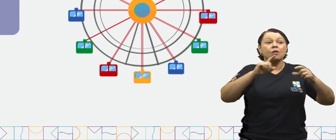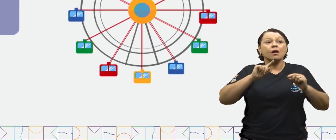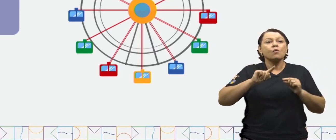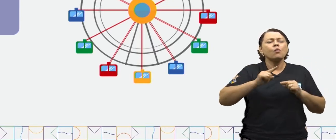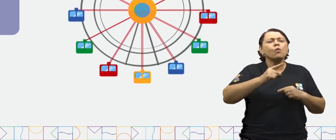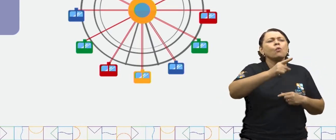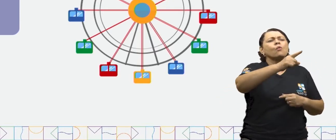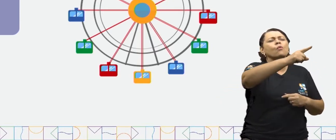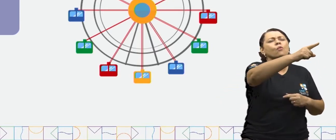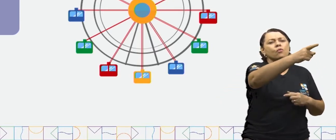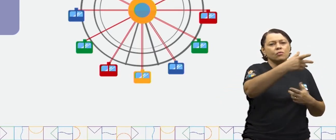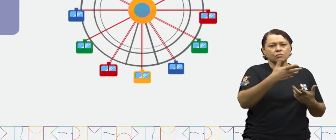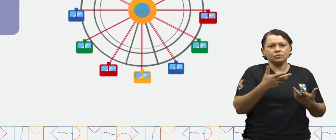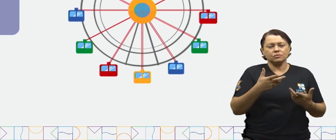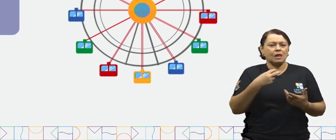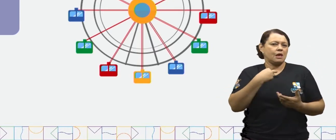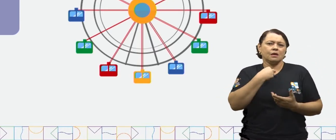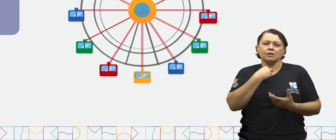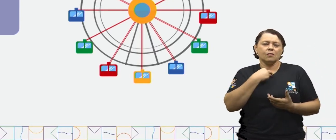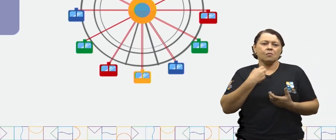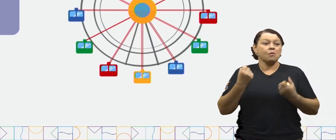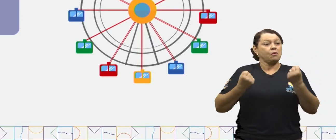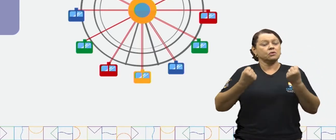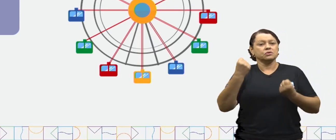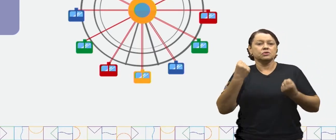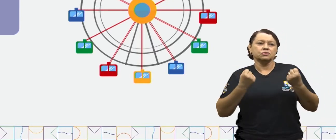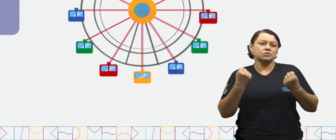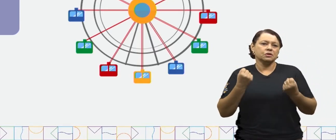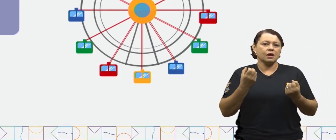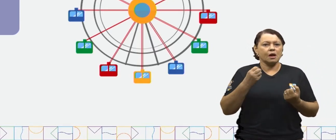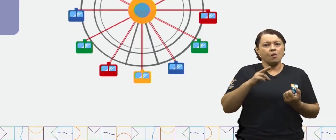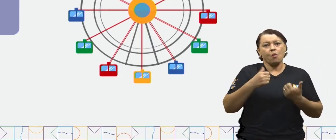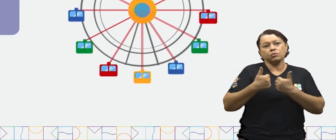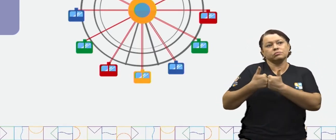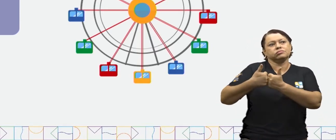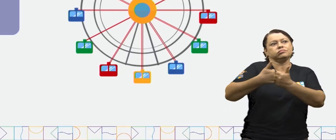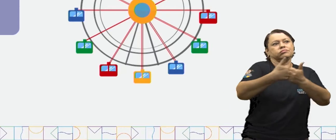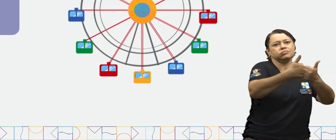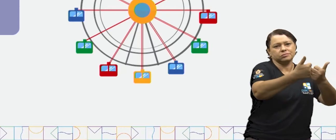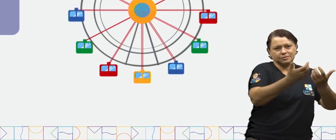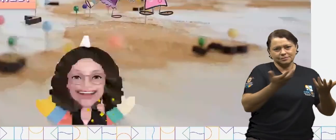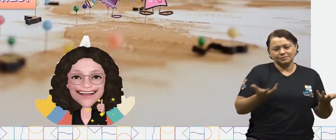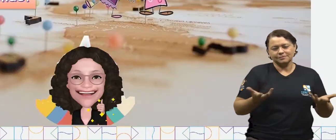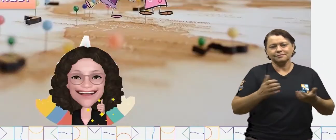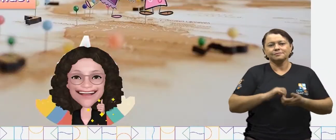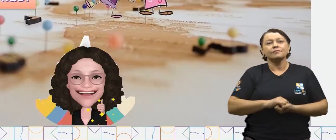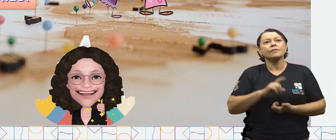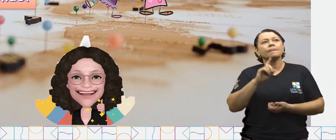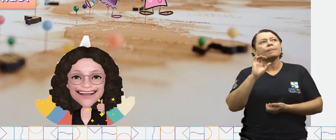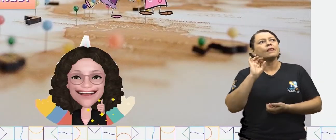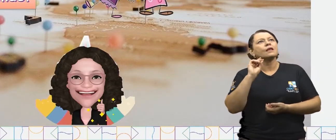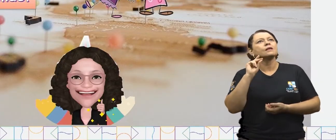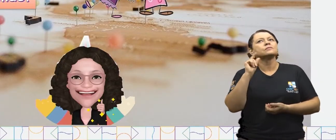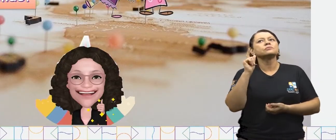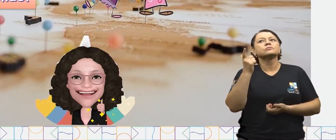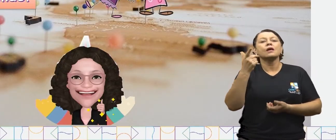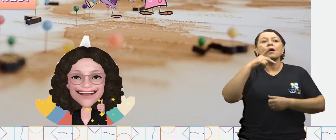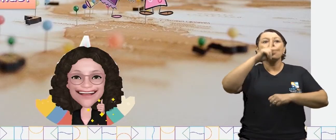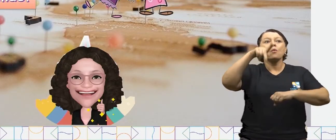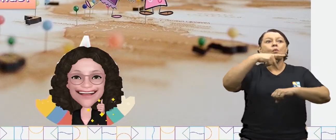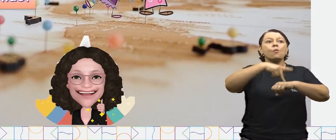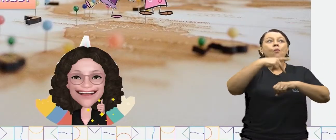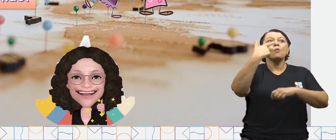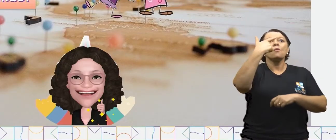local distante, que não dê para ir de carro ou até mesmo de ônibus. Que tal se fosse